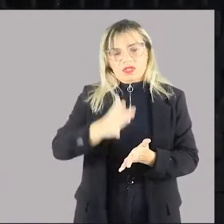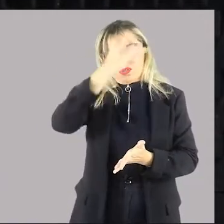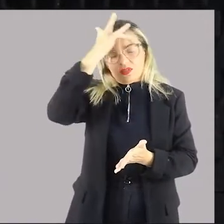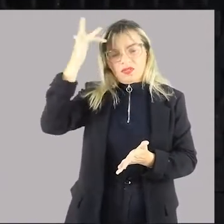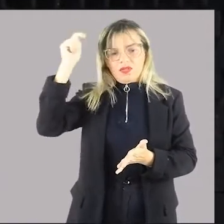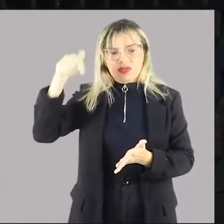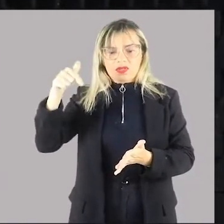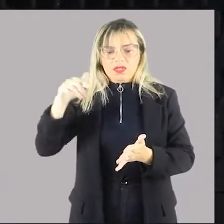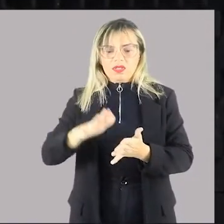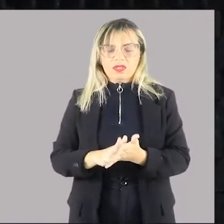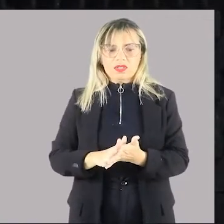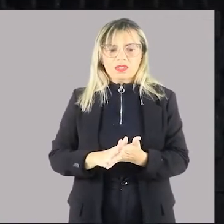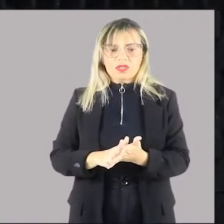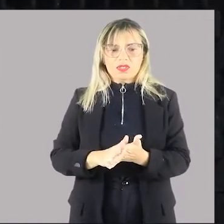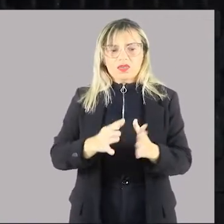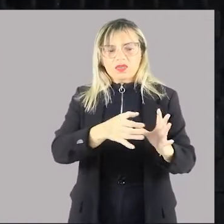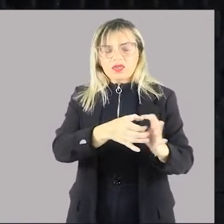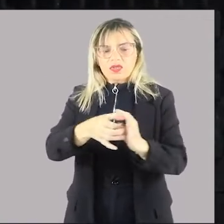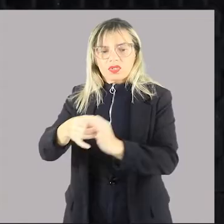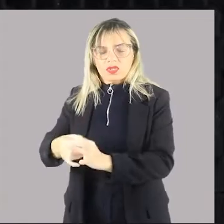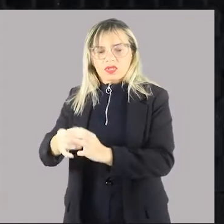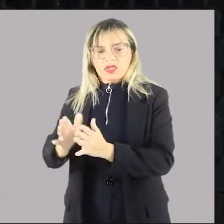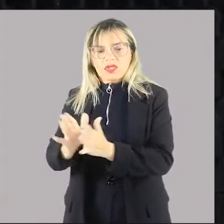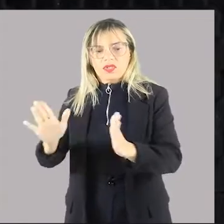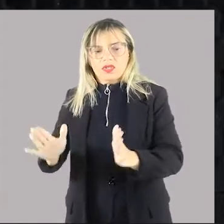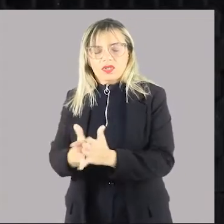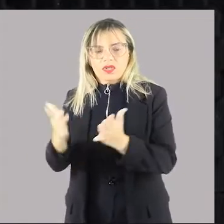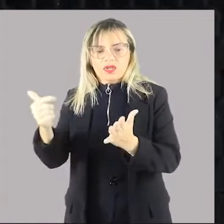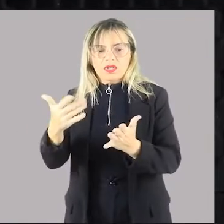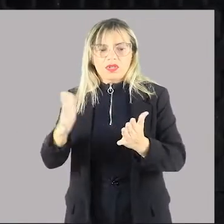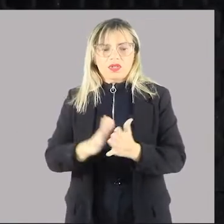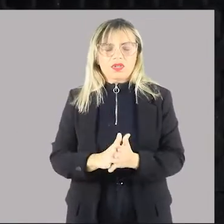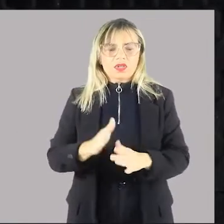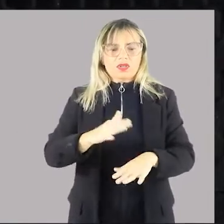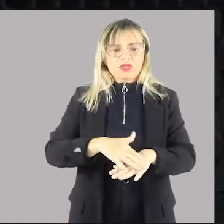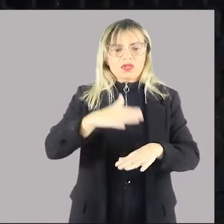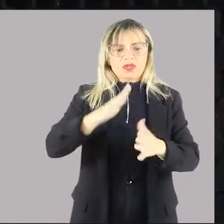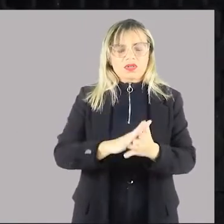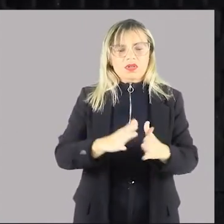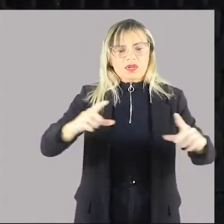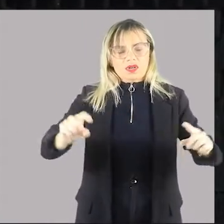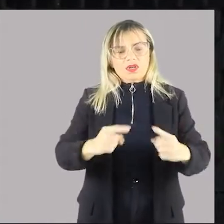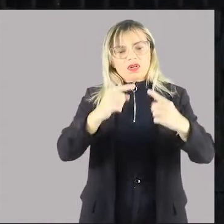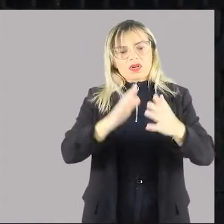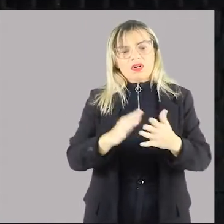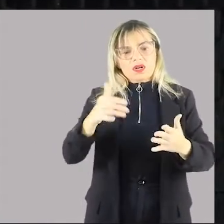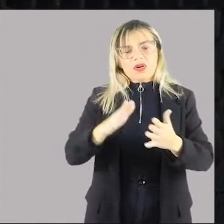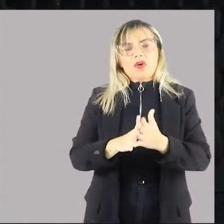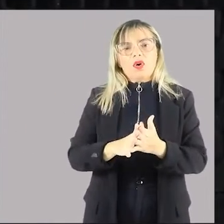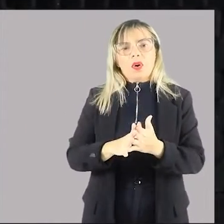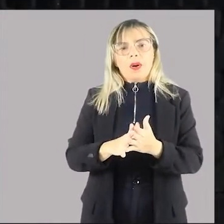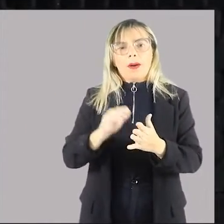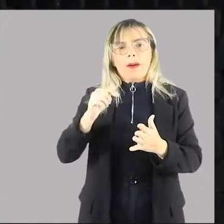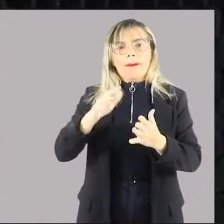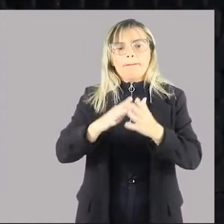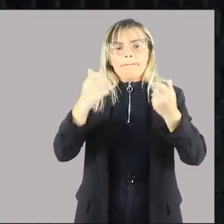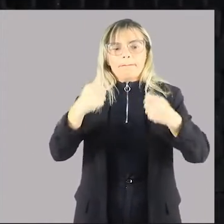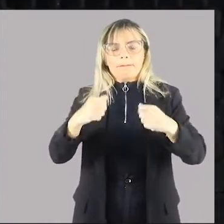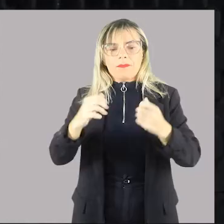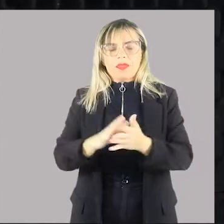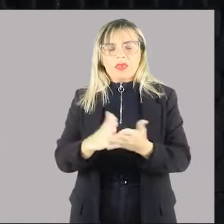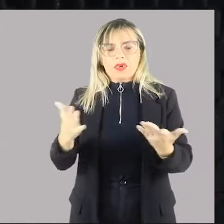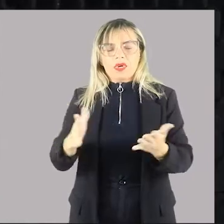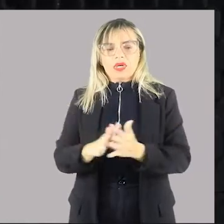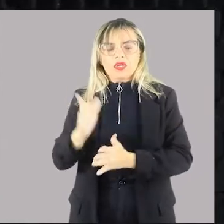indivíduos dessa situação, para que eles se tornem indivíduos mais competitivos. Então, é preciso não só a